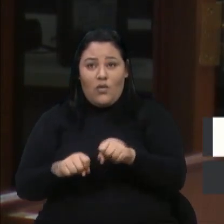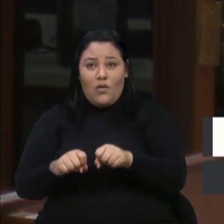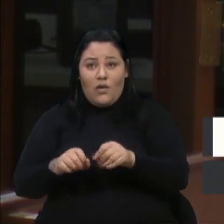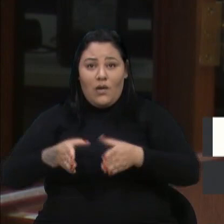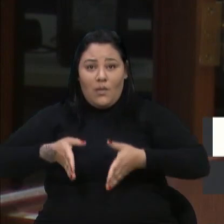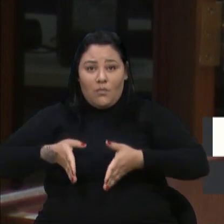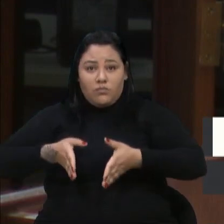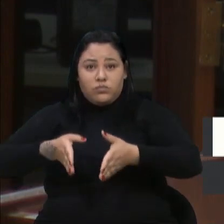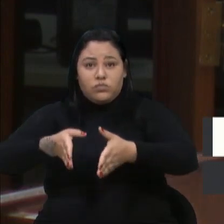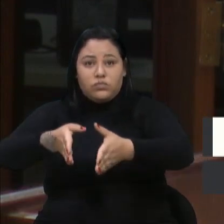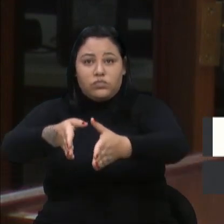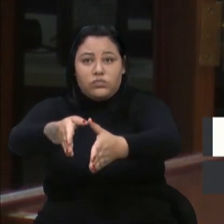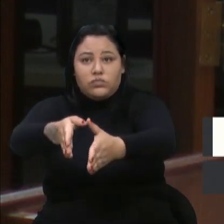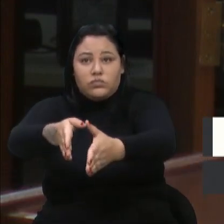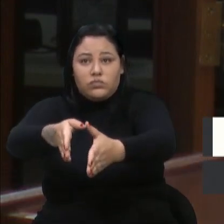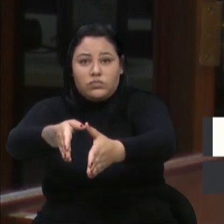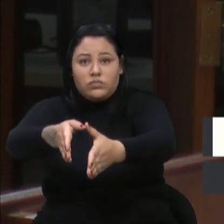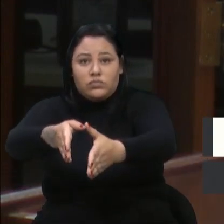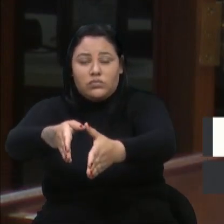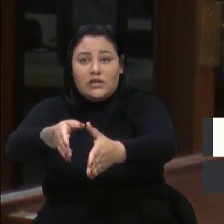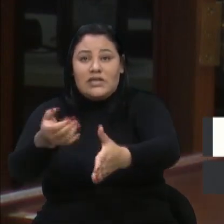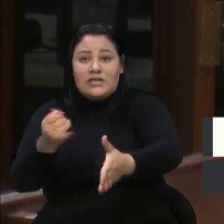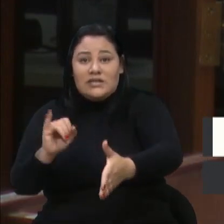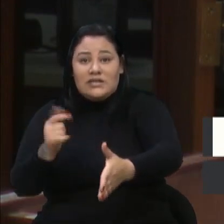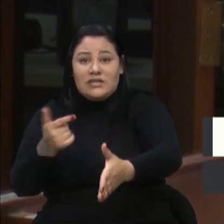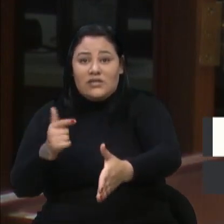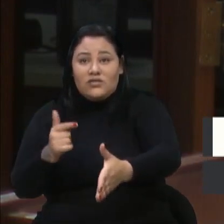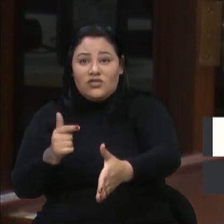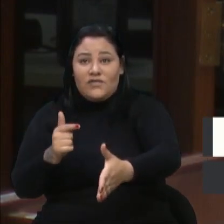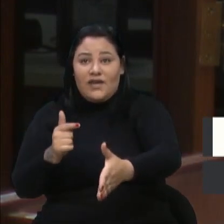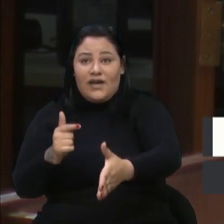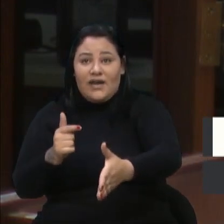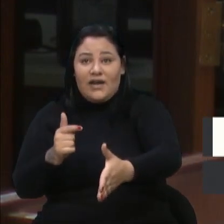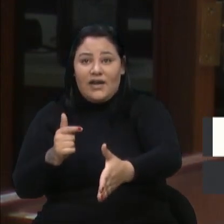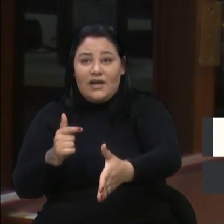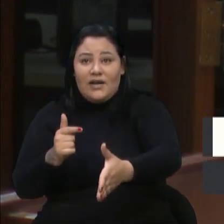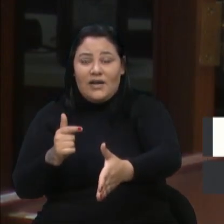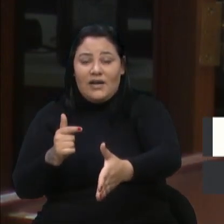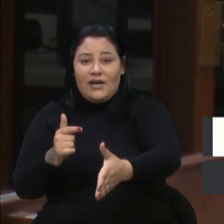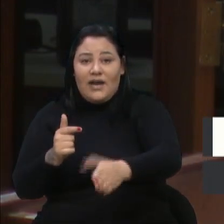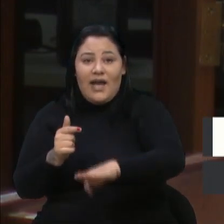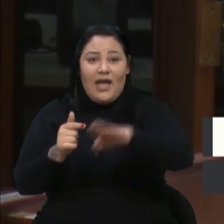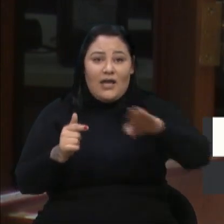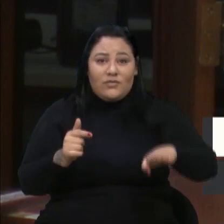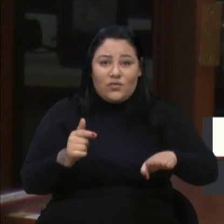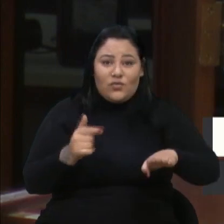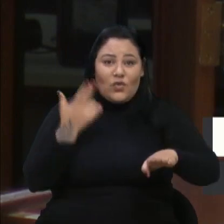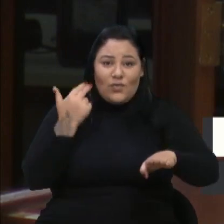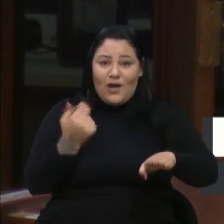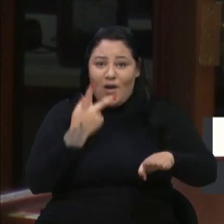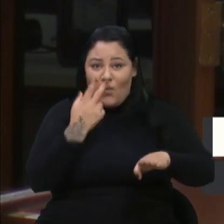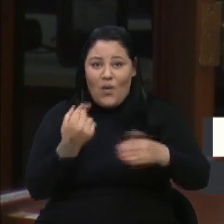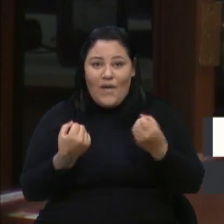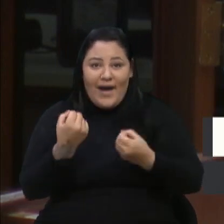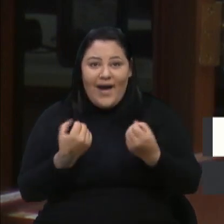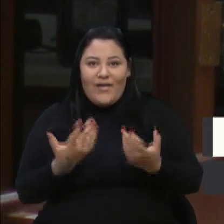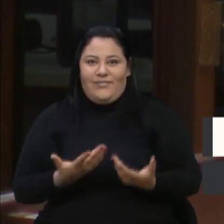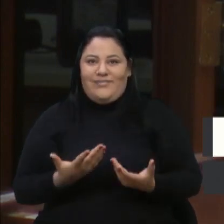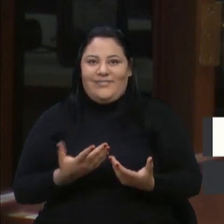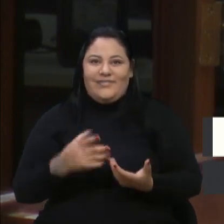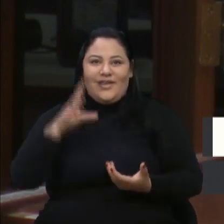na ciclofaixa, não havendo ciclovia e ciclofaixa na faixa de rolamento. E aí a gente ouve com